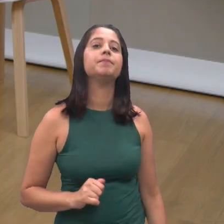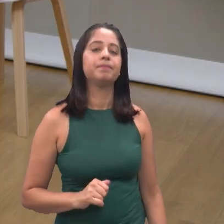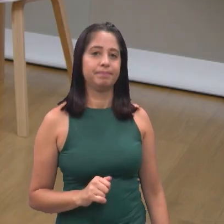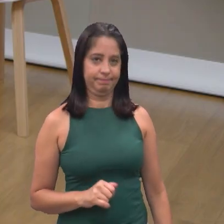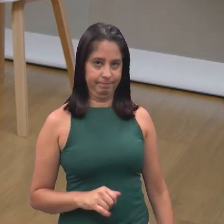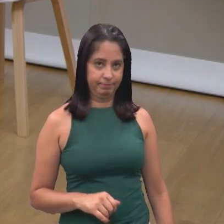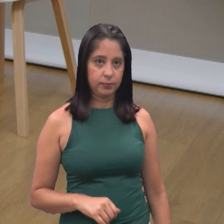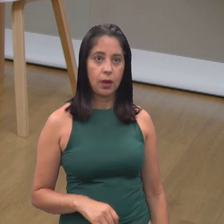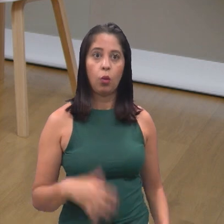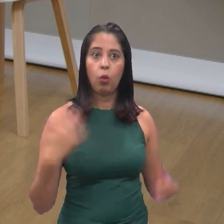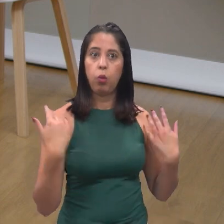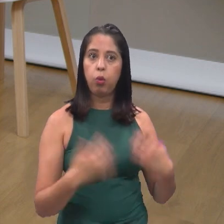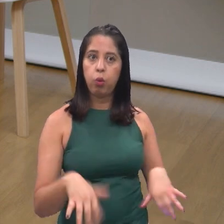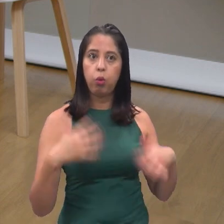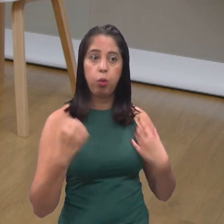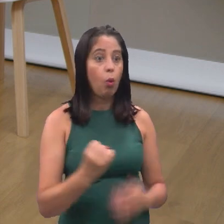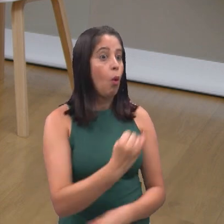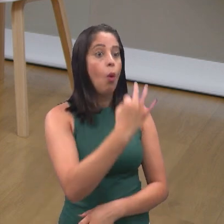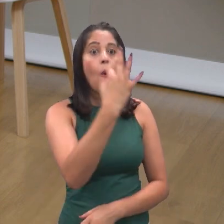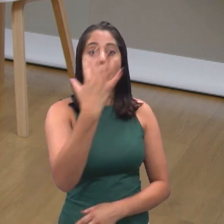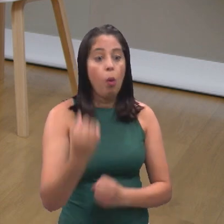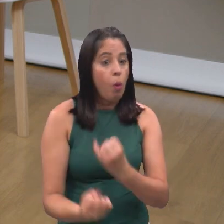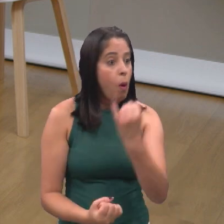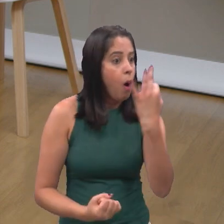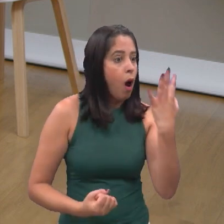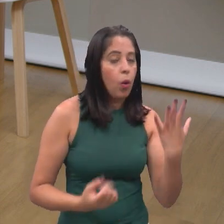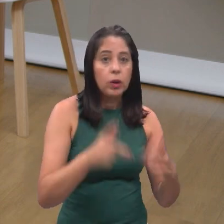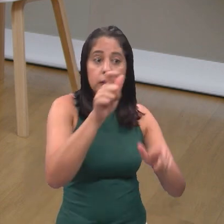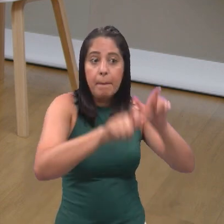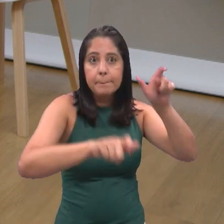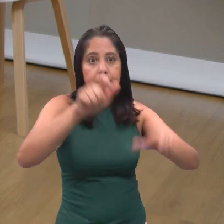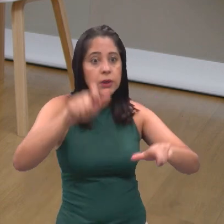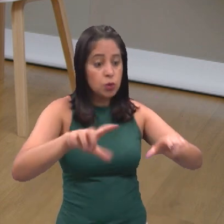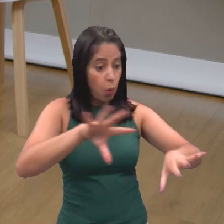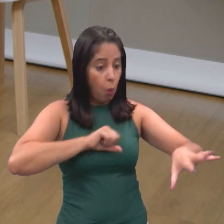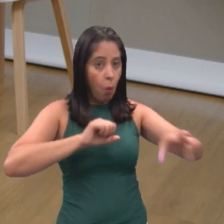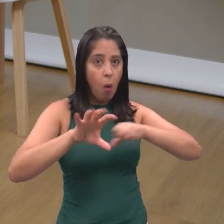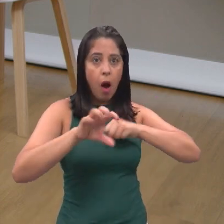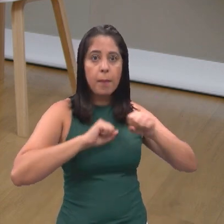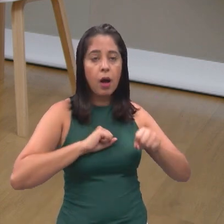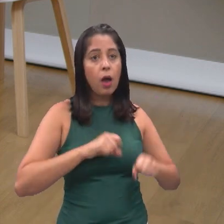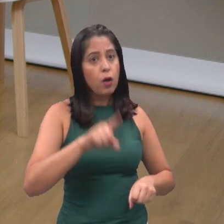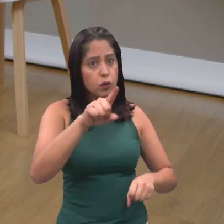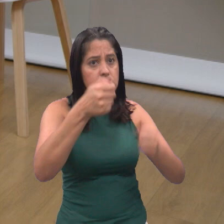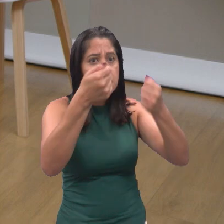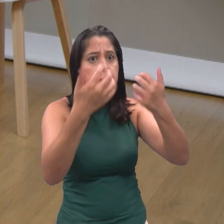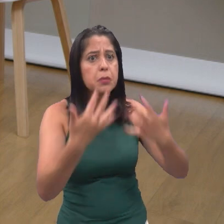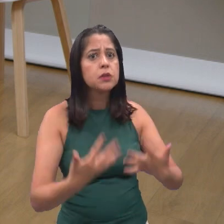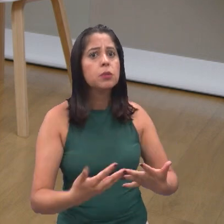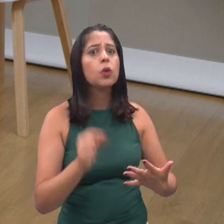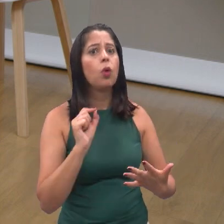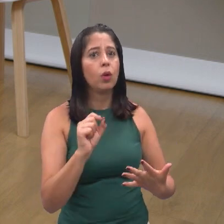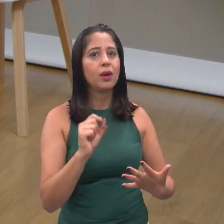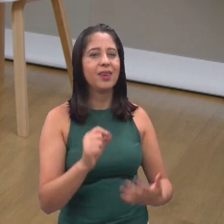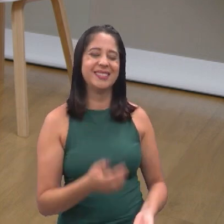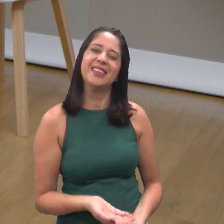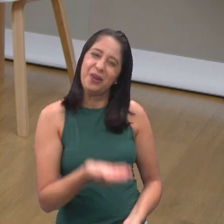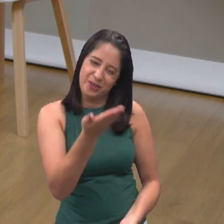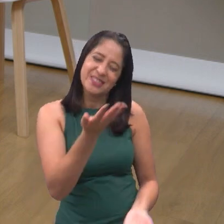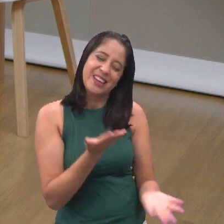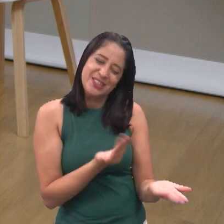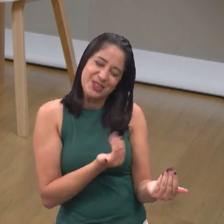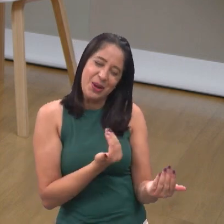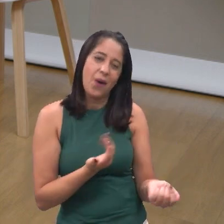os números são alarmantes? São assustadores. E nos bastidores, a senhora me falou que, você, né, muito jovem, você me falou